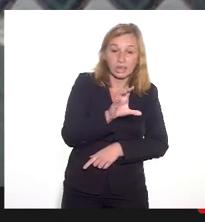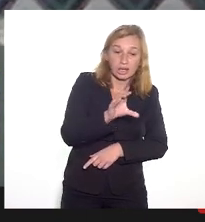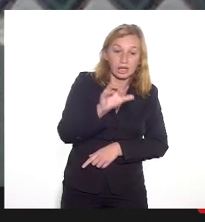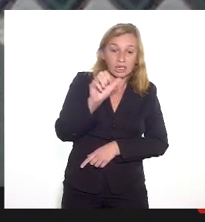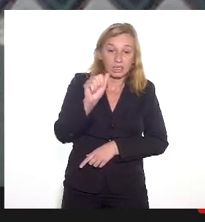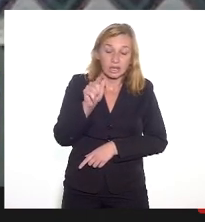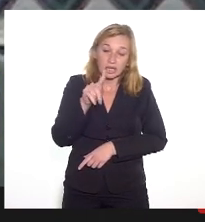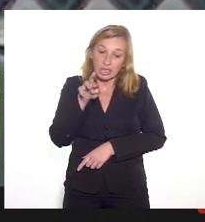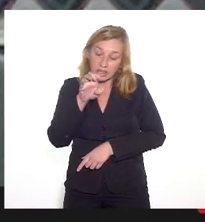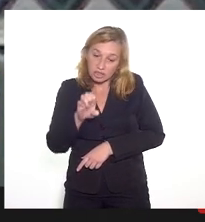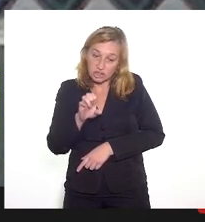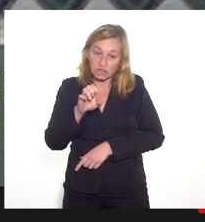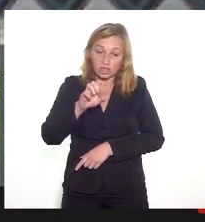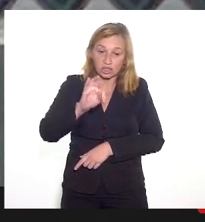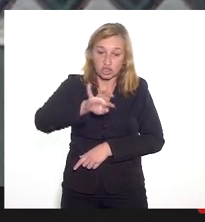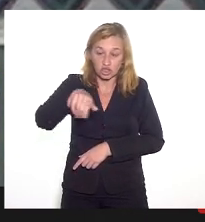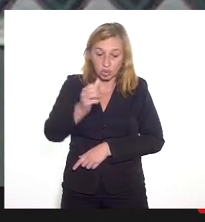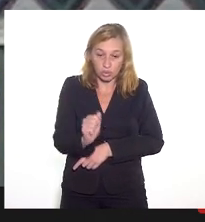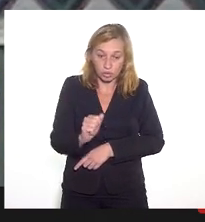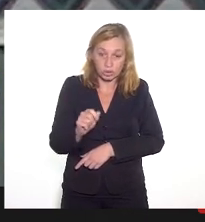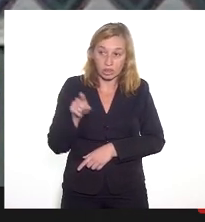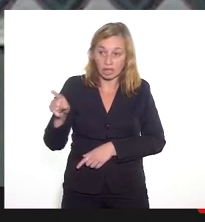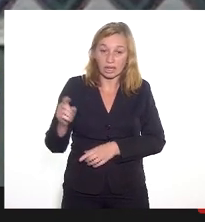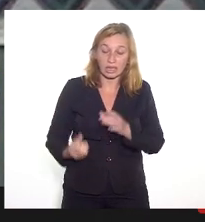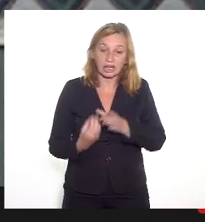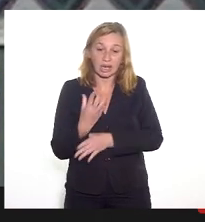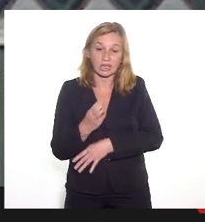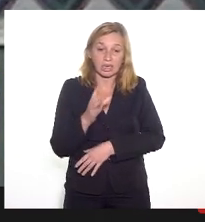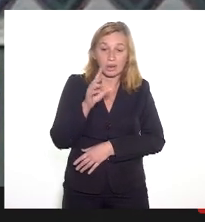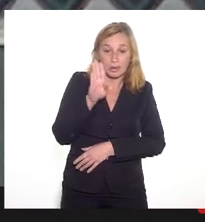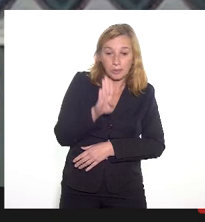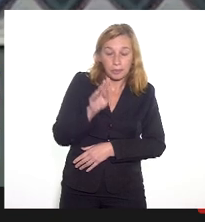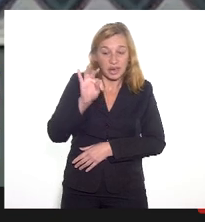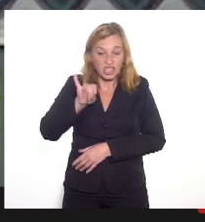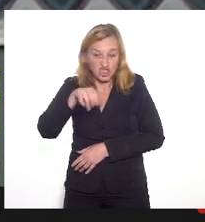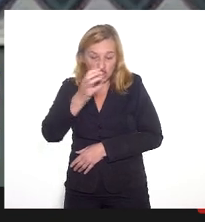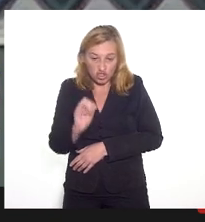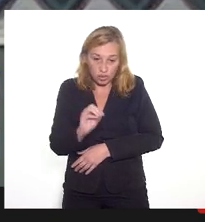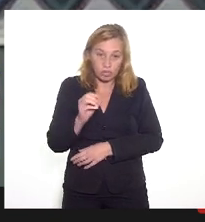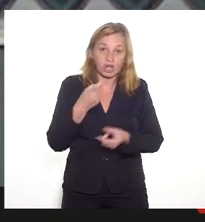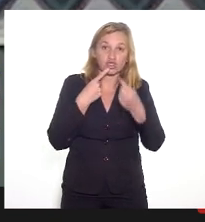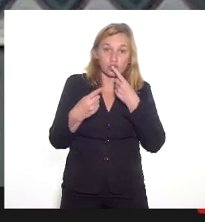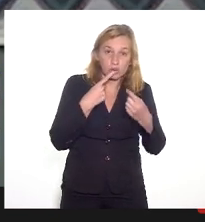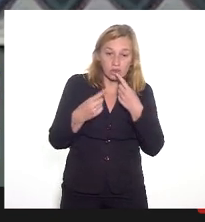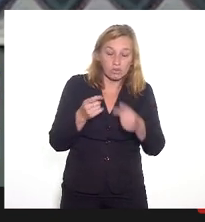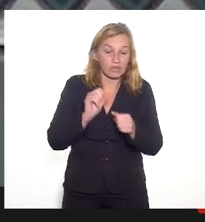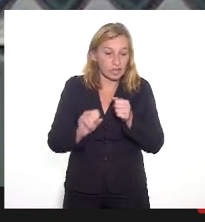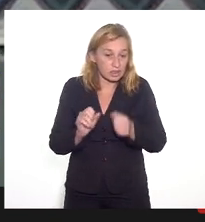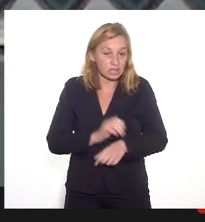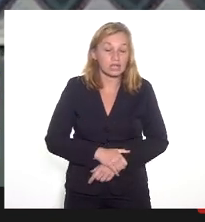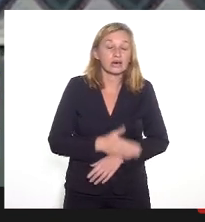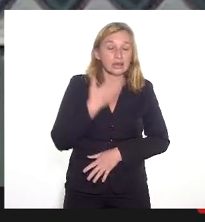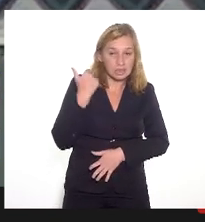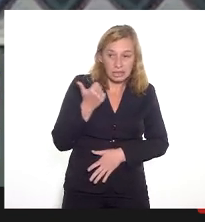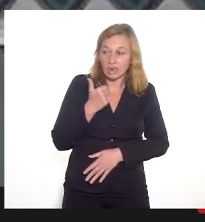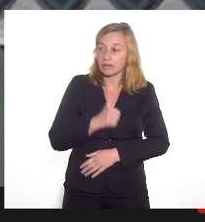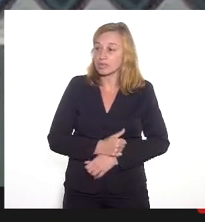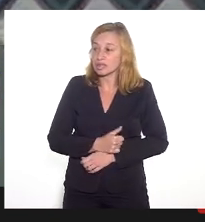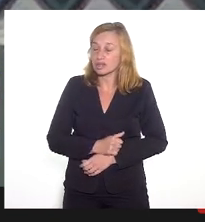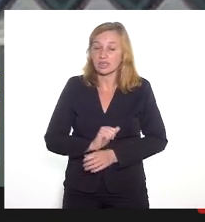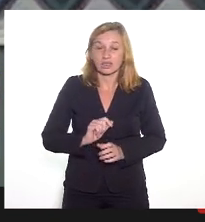Social Rio, projeto criado pelo Betinho, ali no âmbito das discussões que o IBASE fazia, né? E a gente sabe muitas